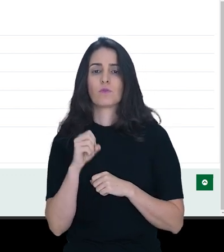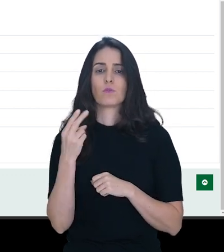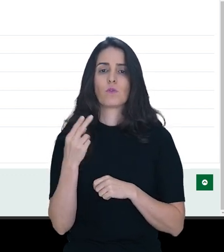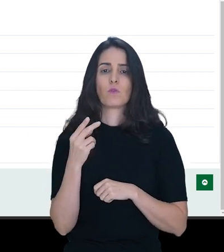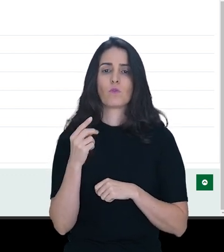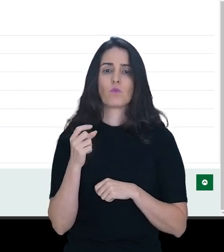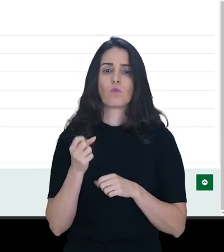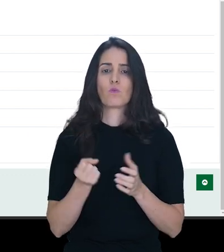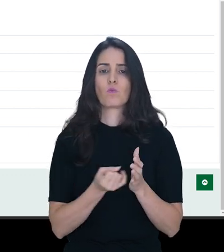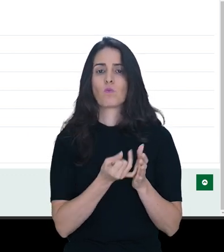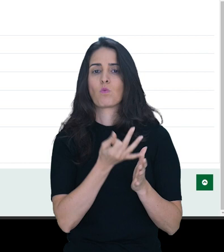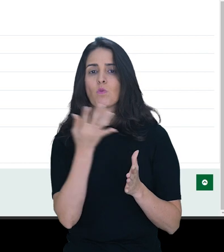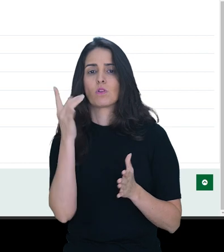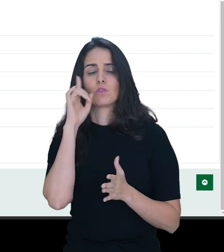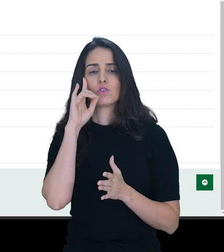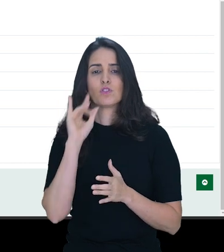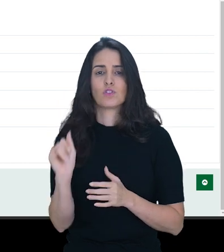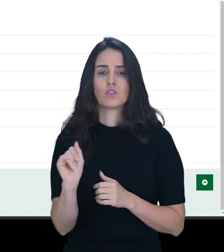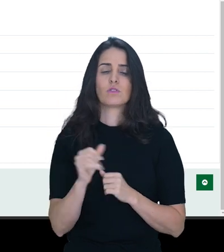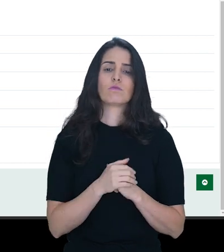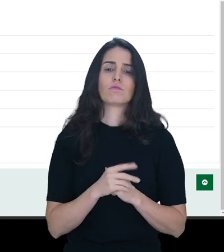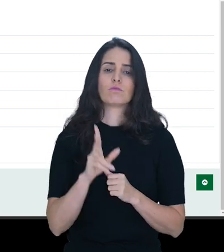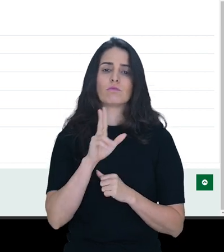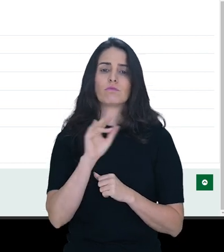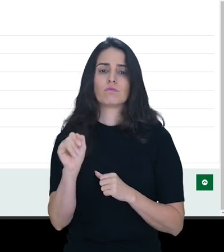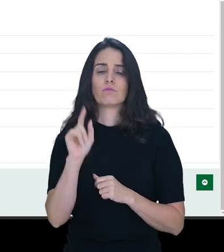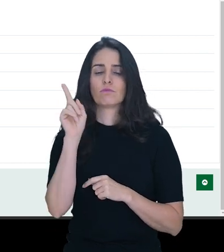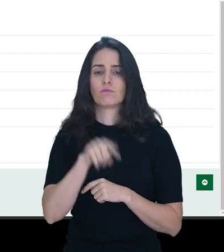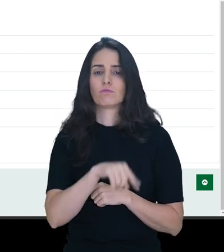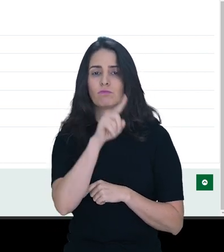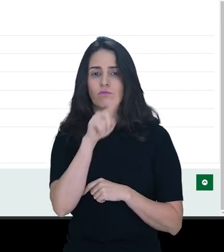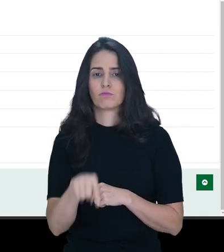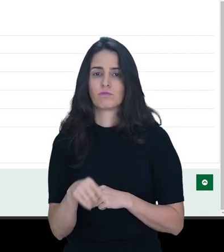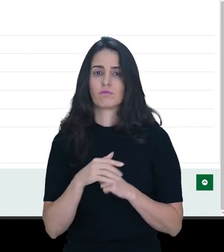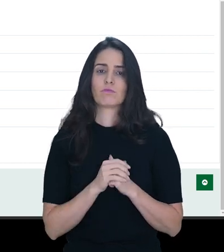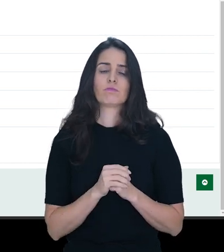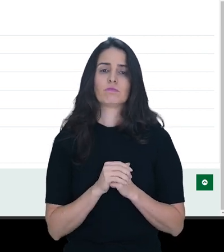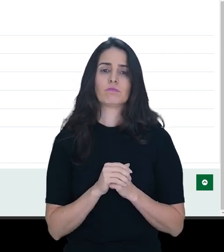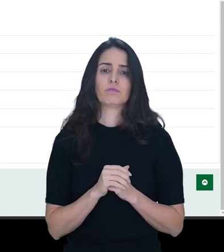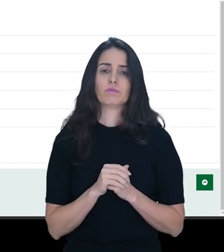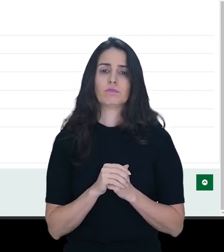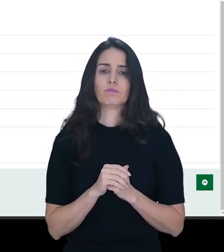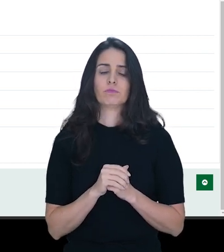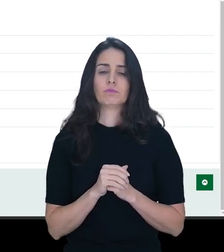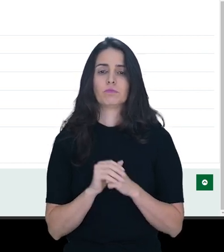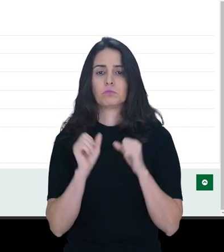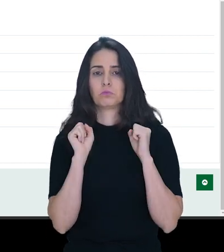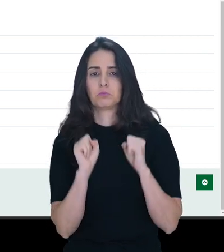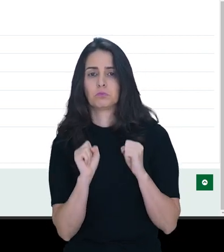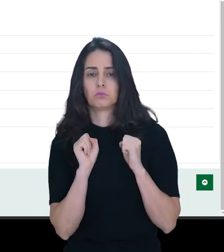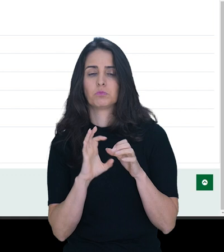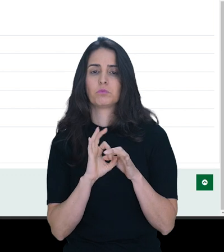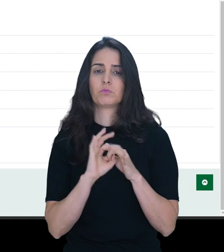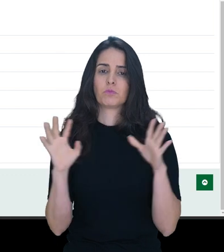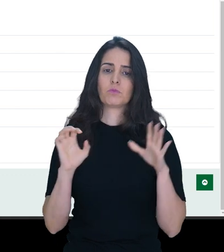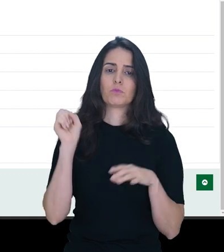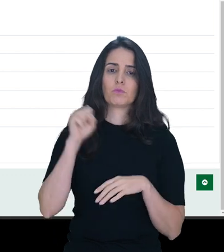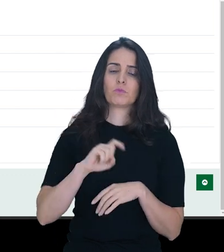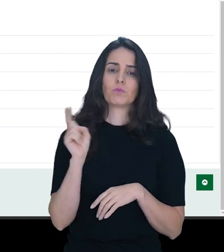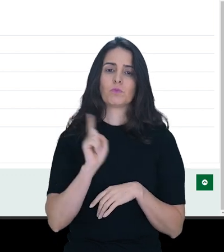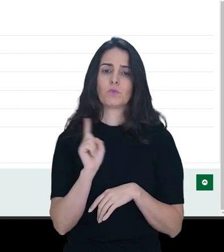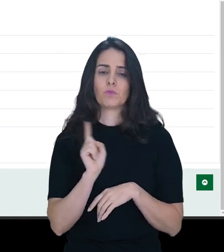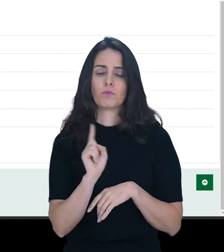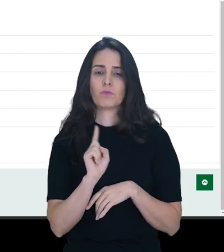de dias específicos e depois elas vão ser excluídas Ou seja eu posso permitir ou não que